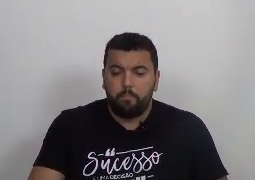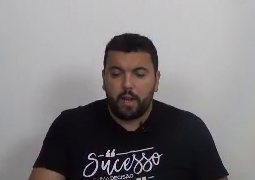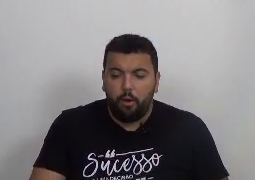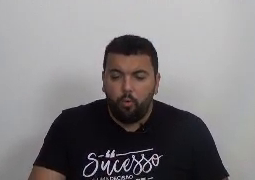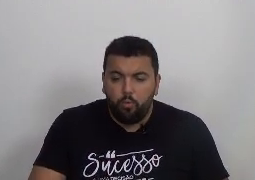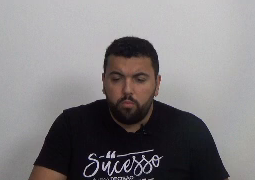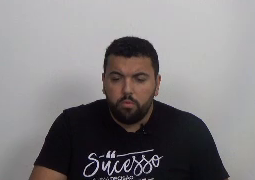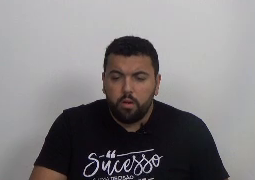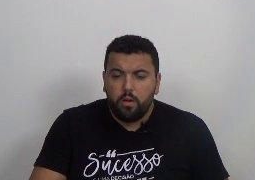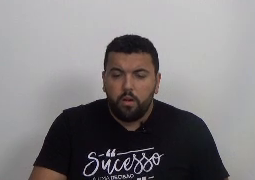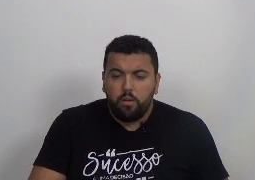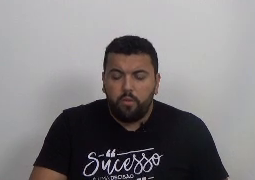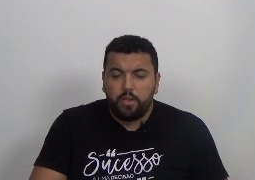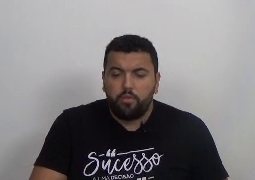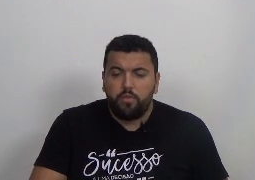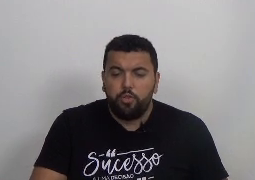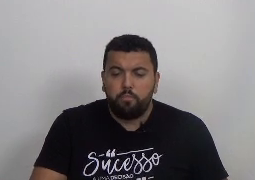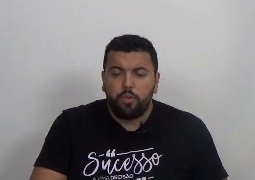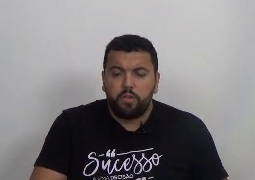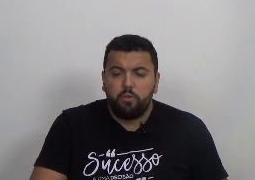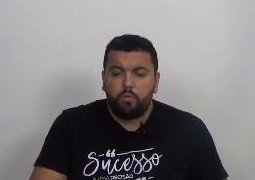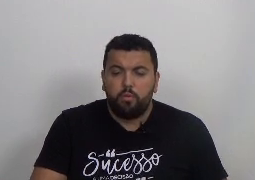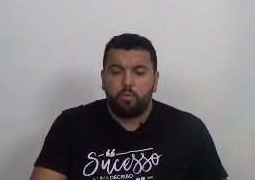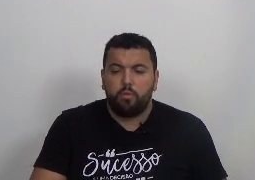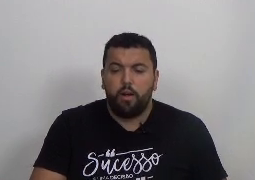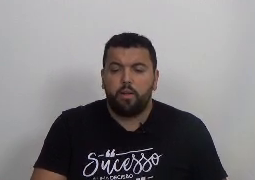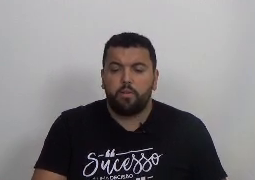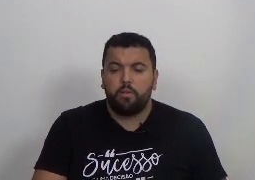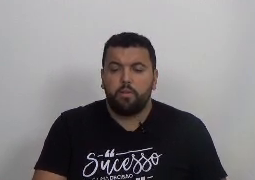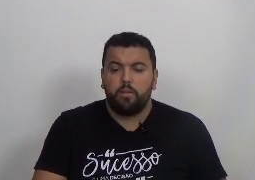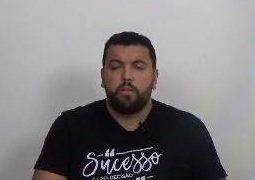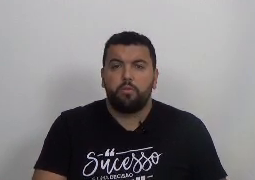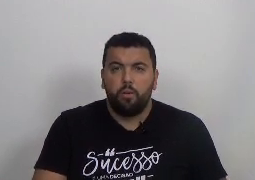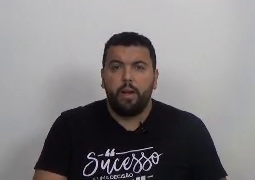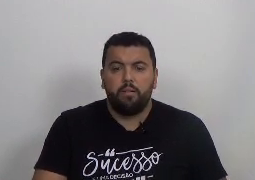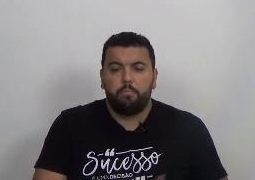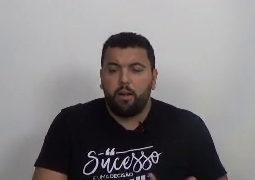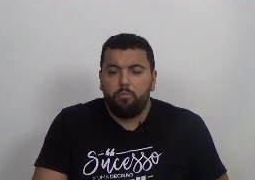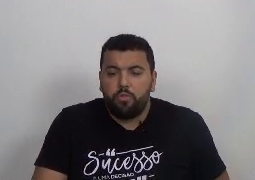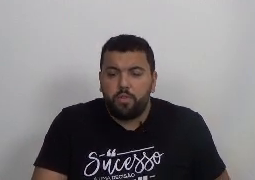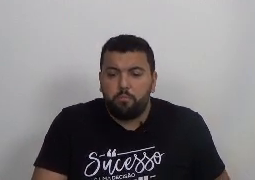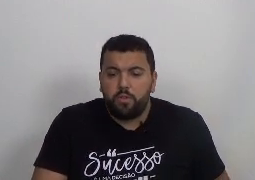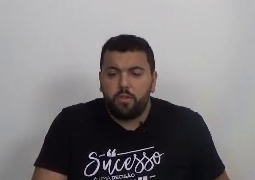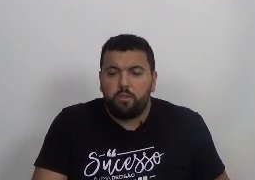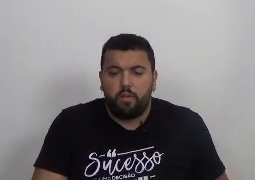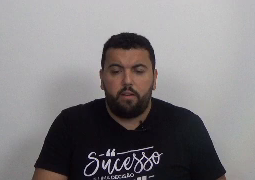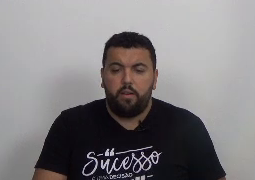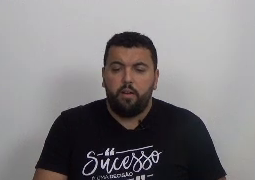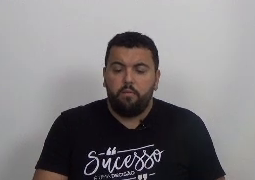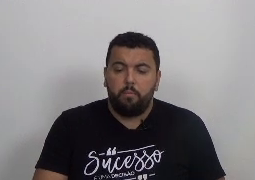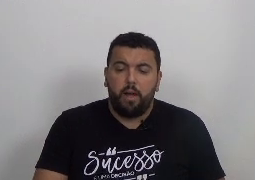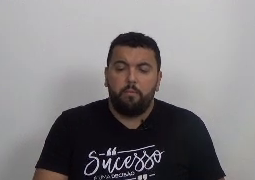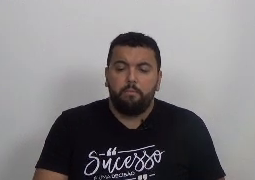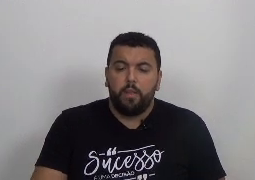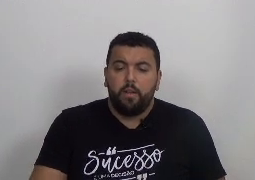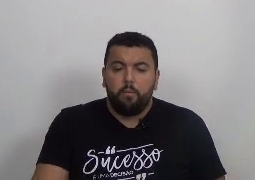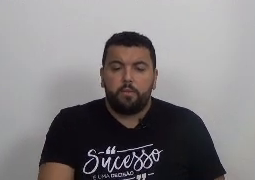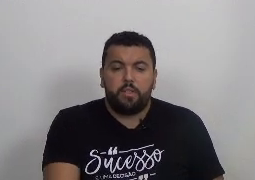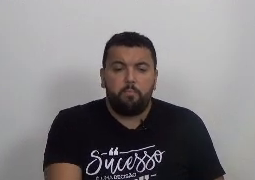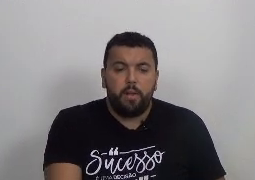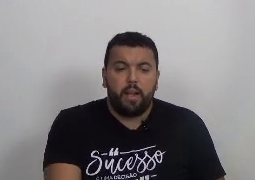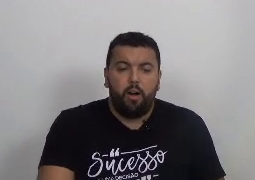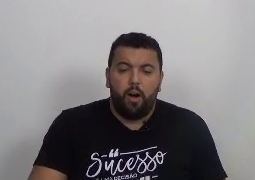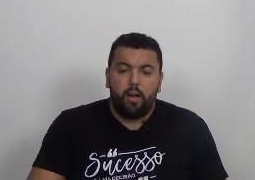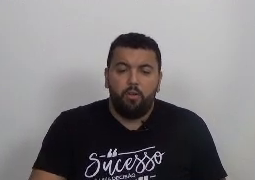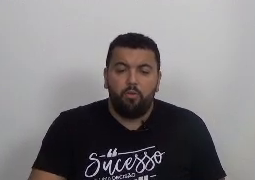então você vai pegar um e vai dividir por 54 pela onde vêm por cinco agora vamos